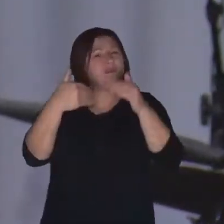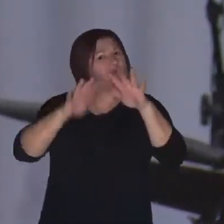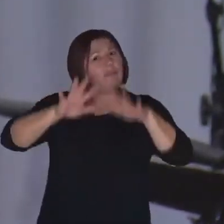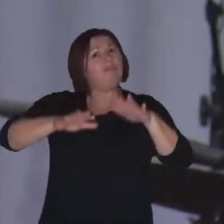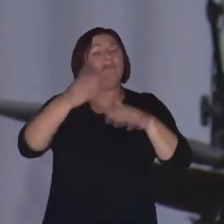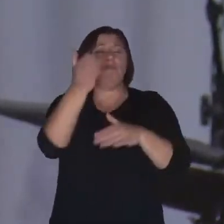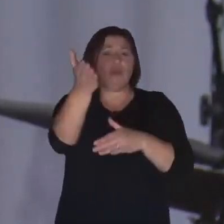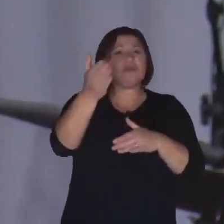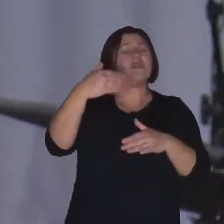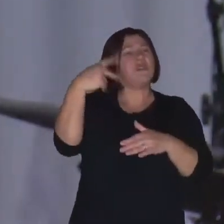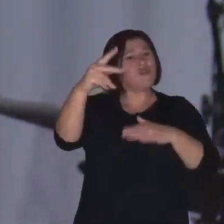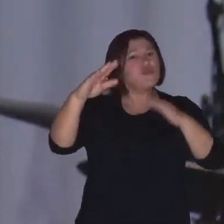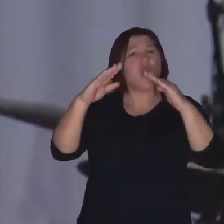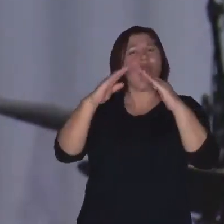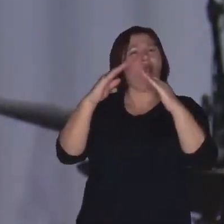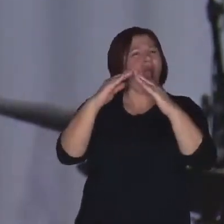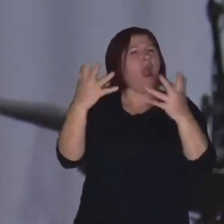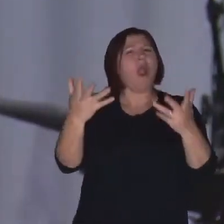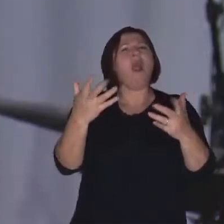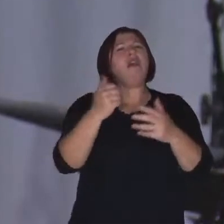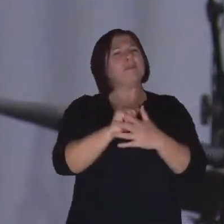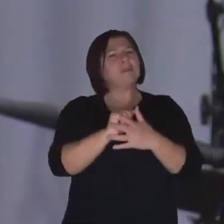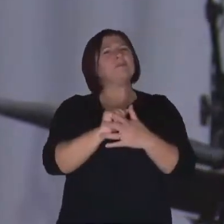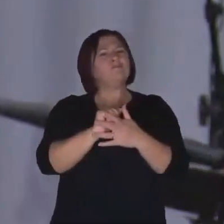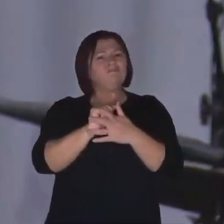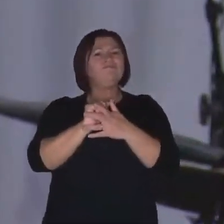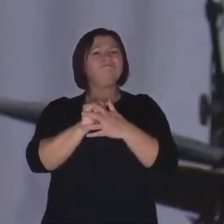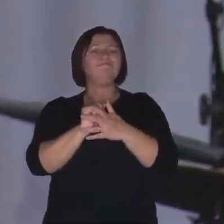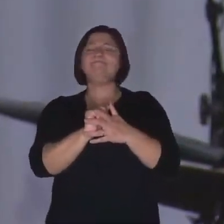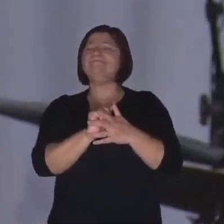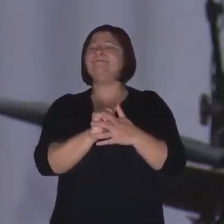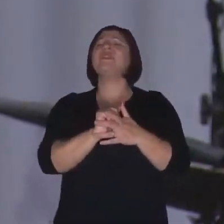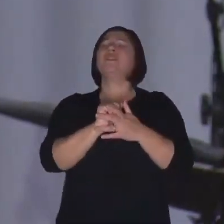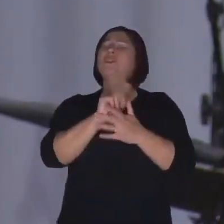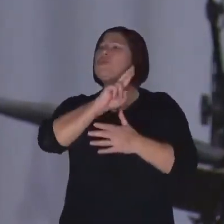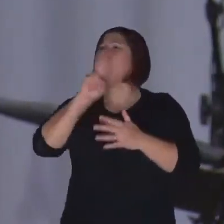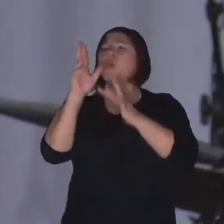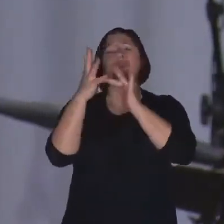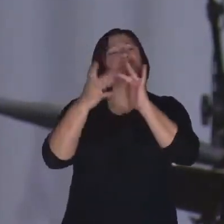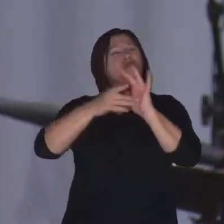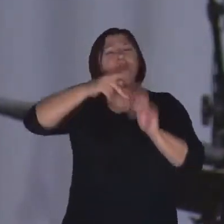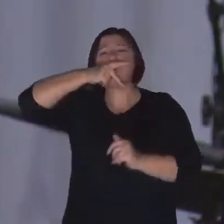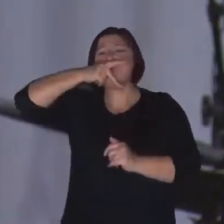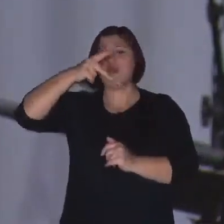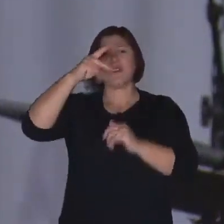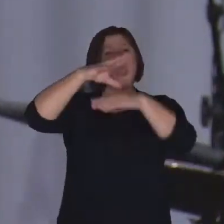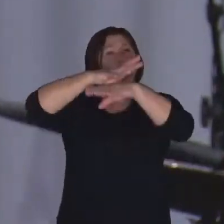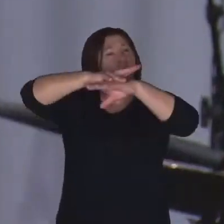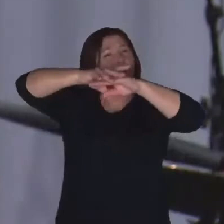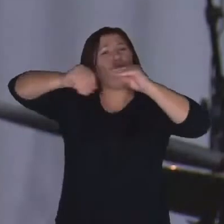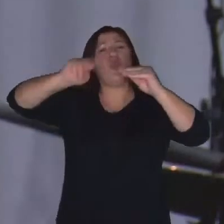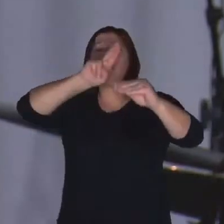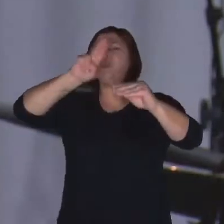momento. Nós profetizamos cura agora. Receba a cura agora, pelo poder do nome de Jesus Cristo. Em nome de